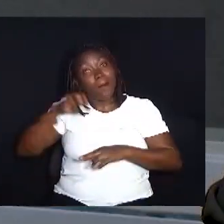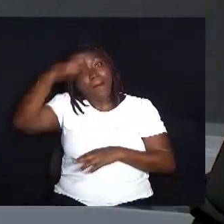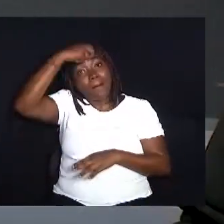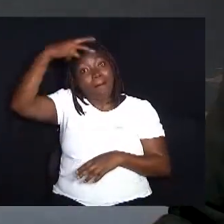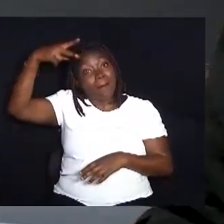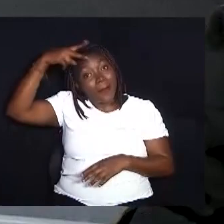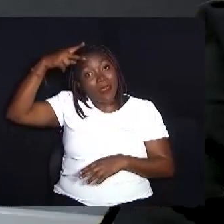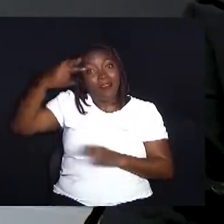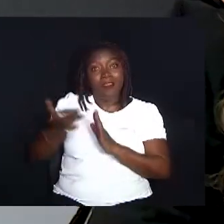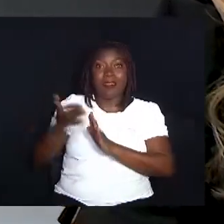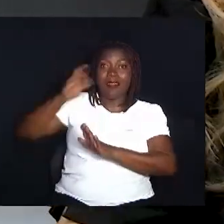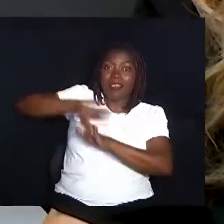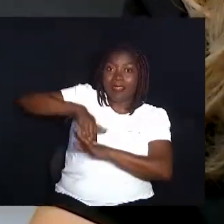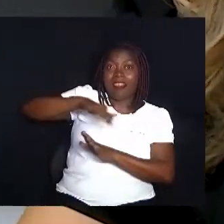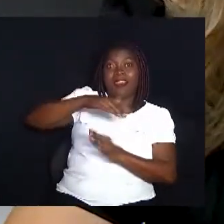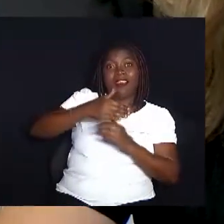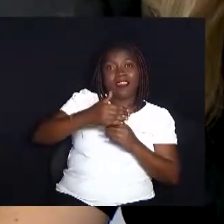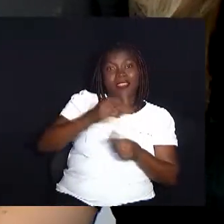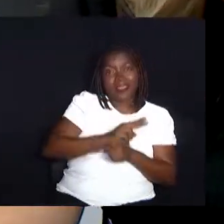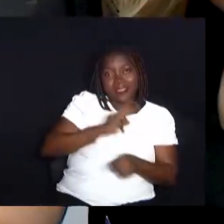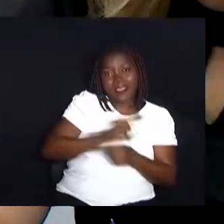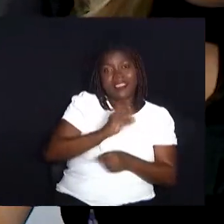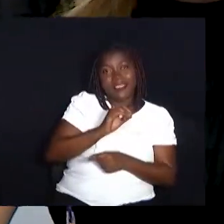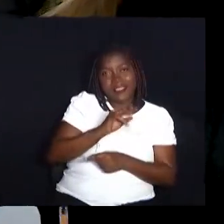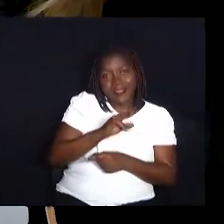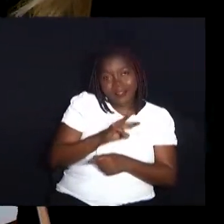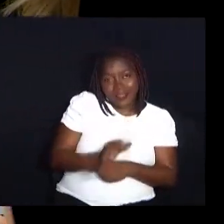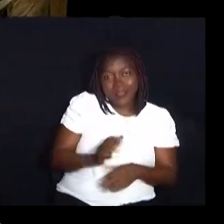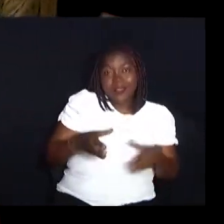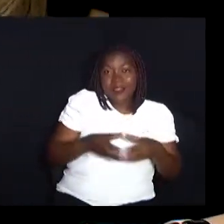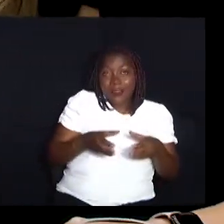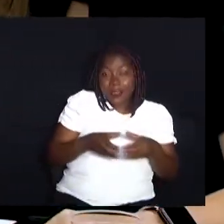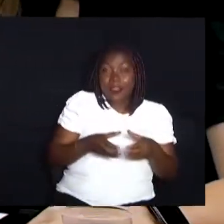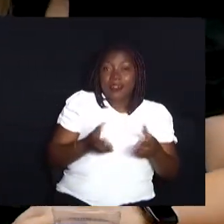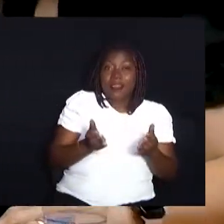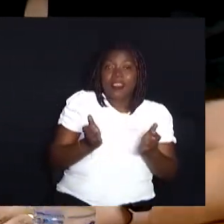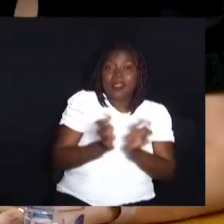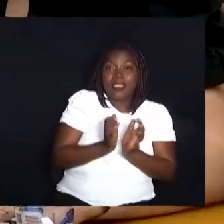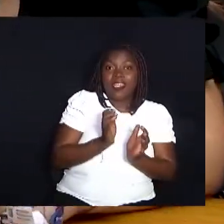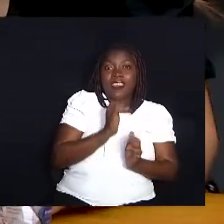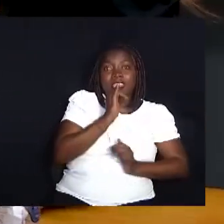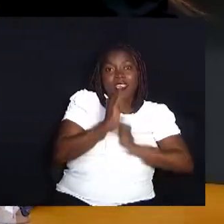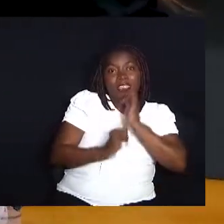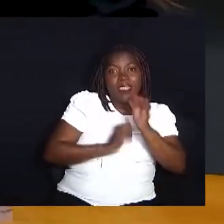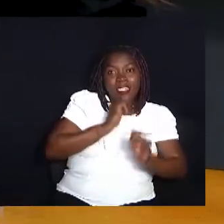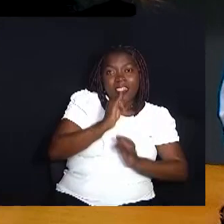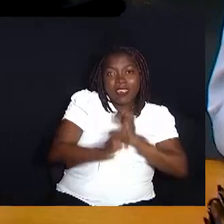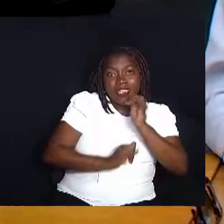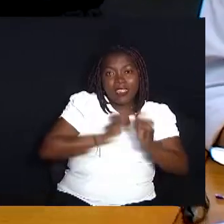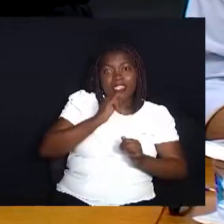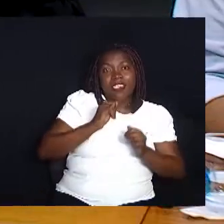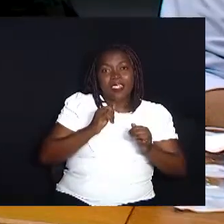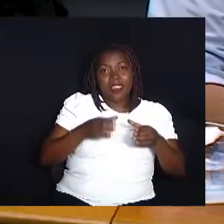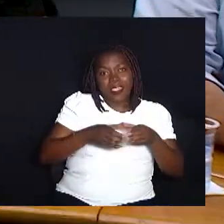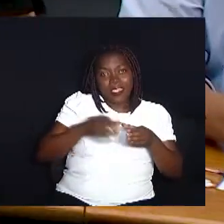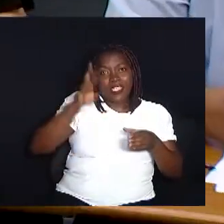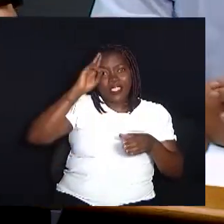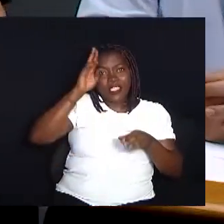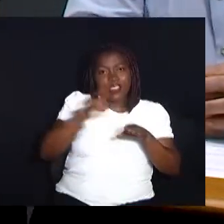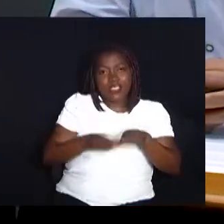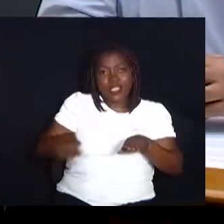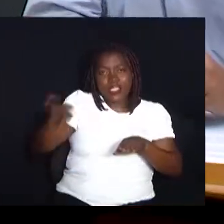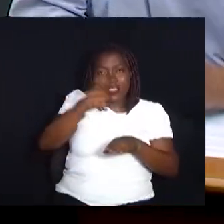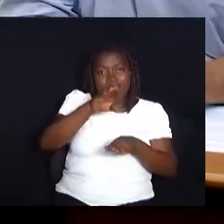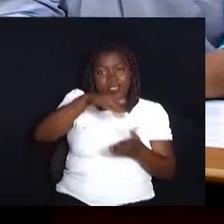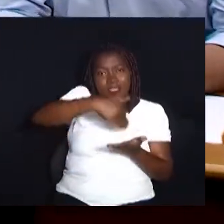autoproteção para isso a prefeitura por meio da Defesa Civil e do departamento de informatização da